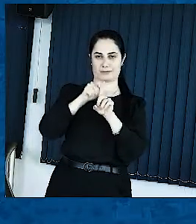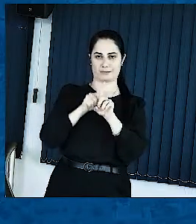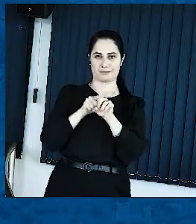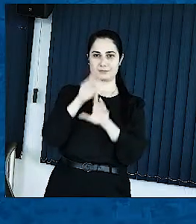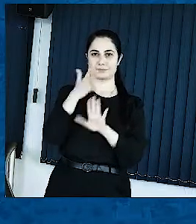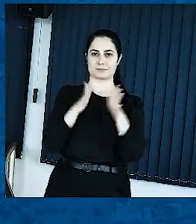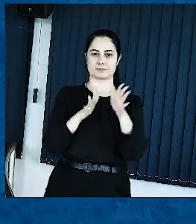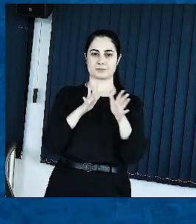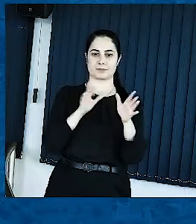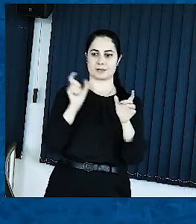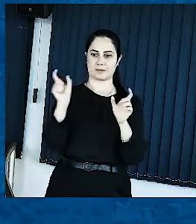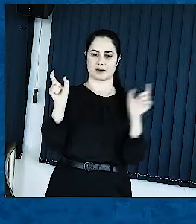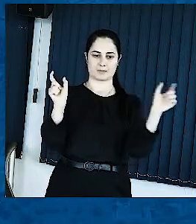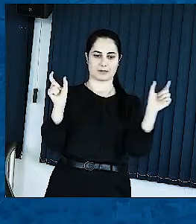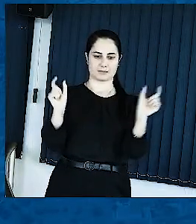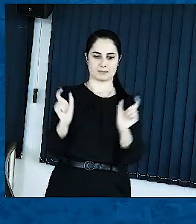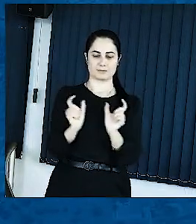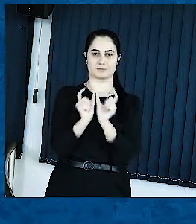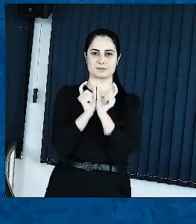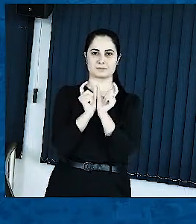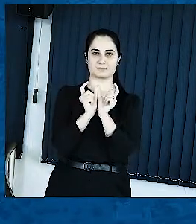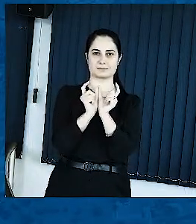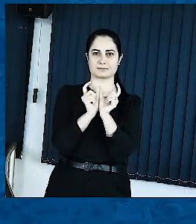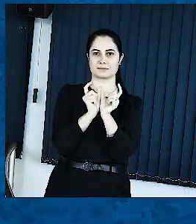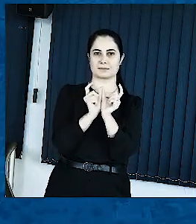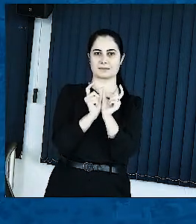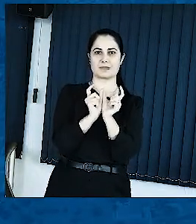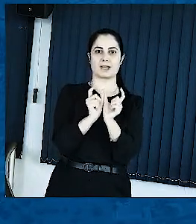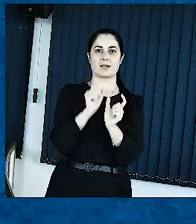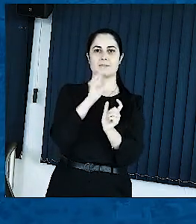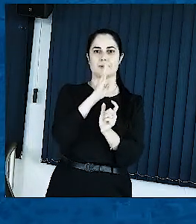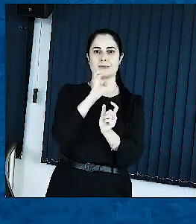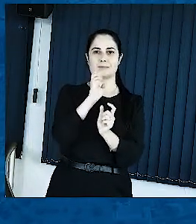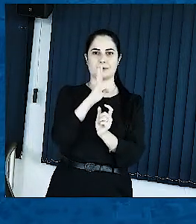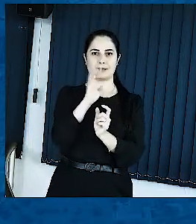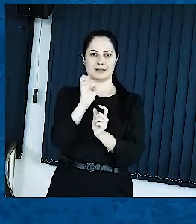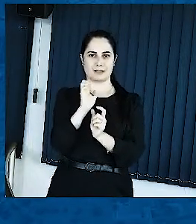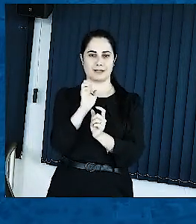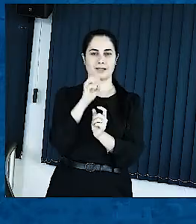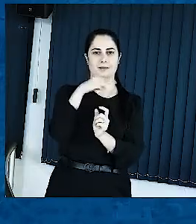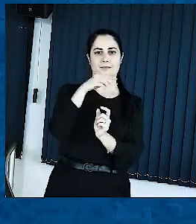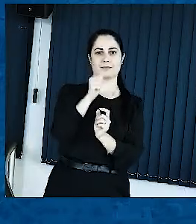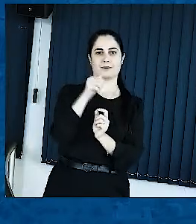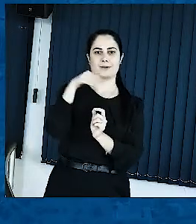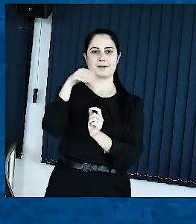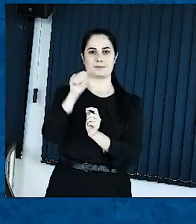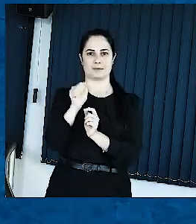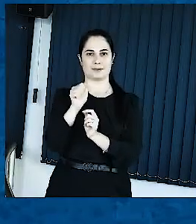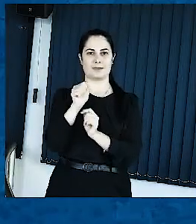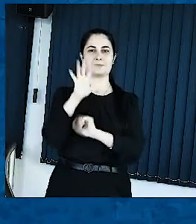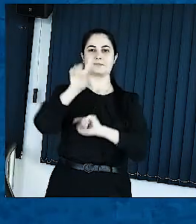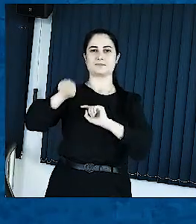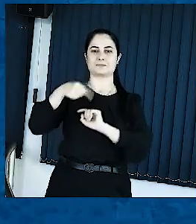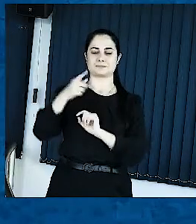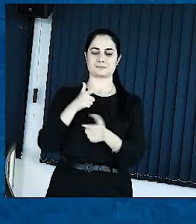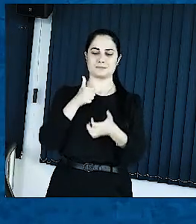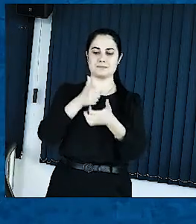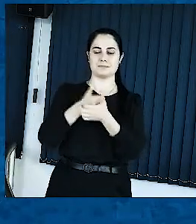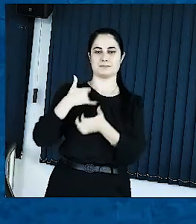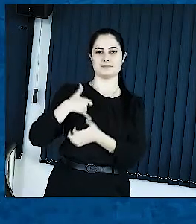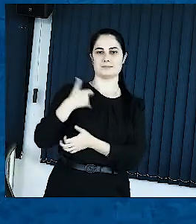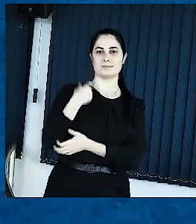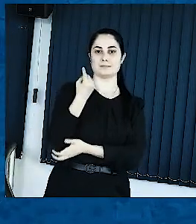bebê vai começar a juntar essas sílabazinhas, bebê, babá, dadá, mamá. Até que próximo de 1 ano, essa